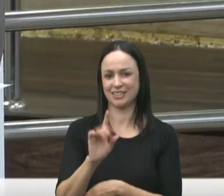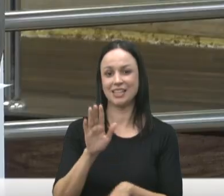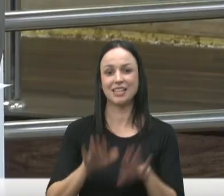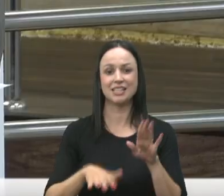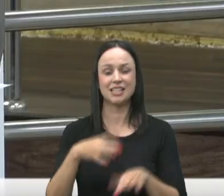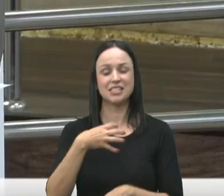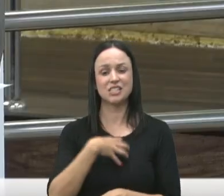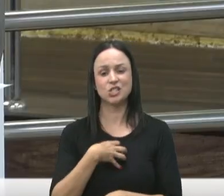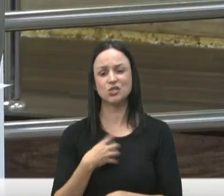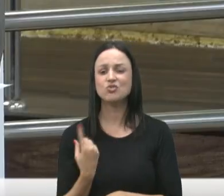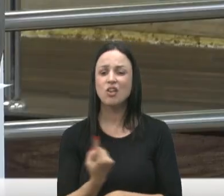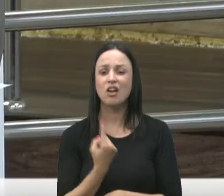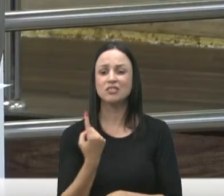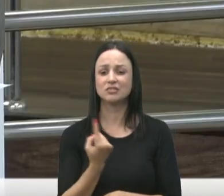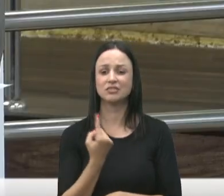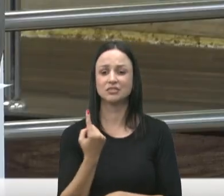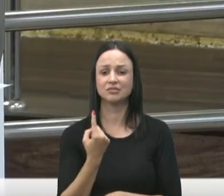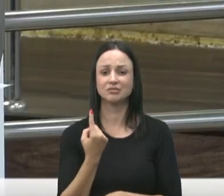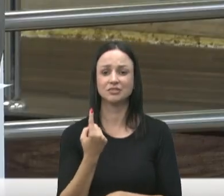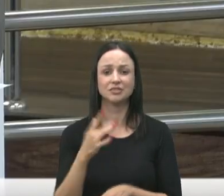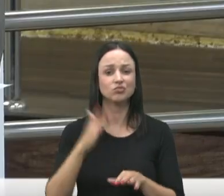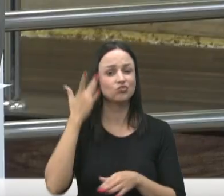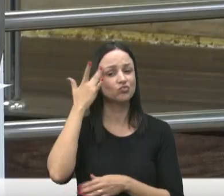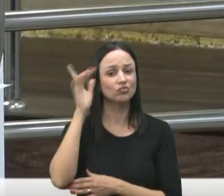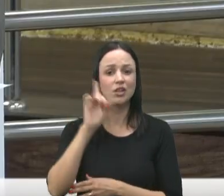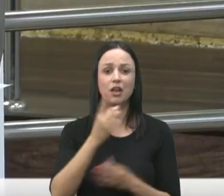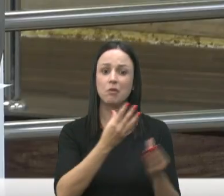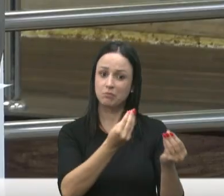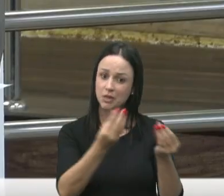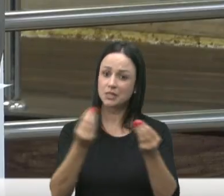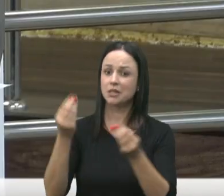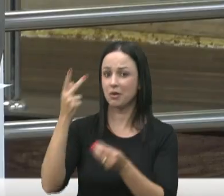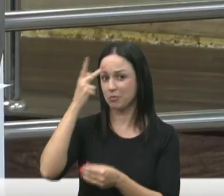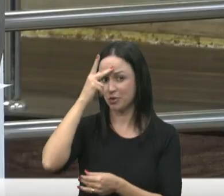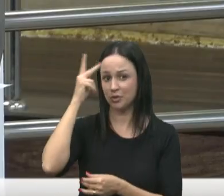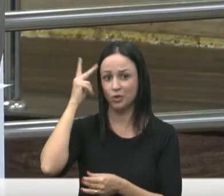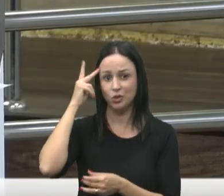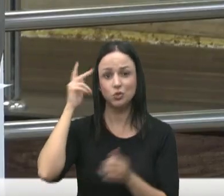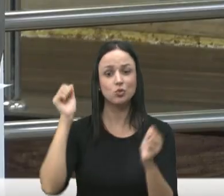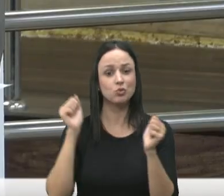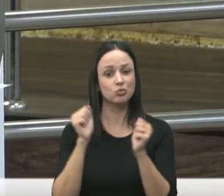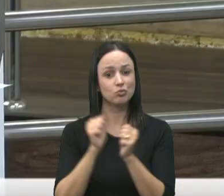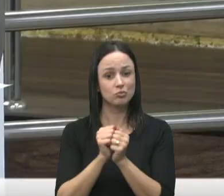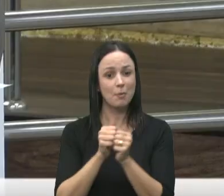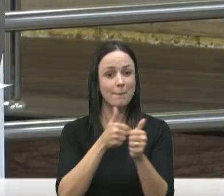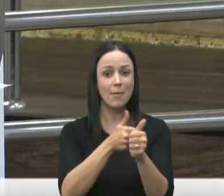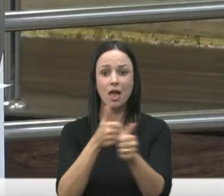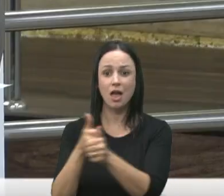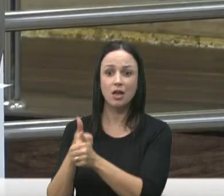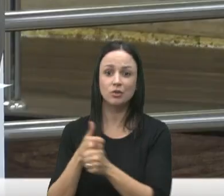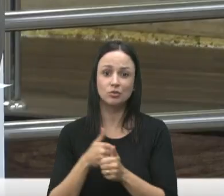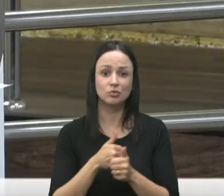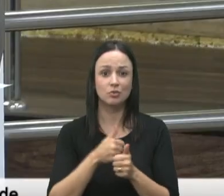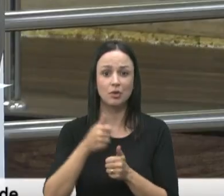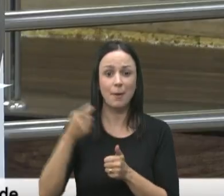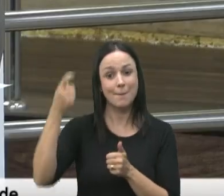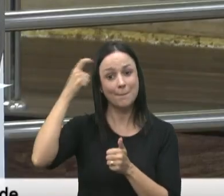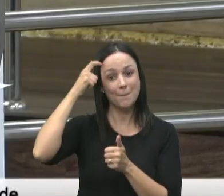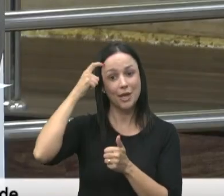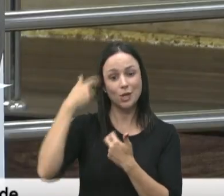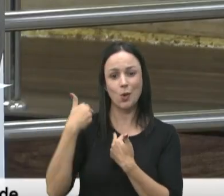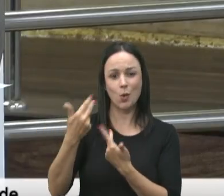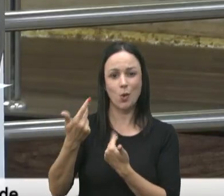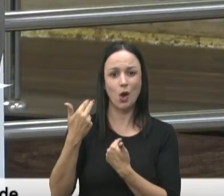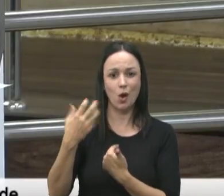sentiu sozinho, e que não sabia que tem tanta gente ao seu redor que pensa como a gente, que é